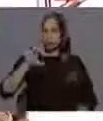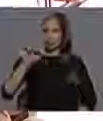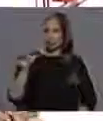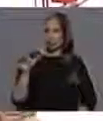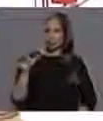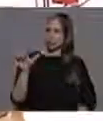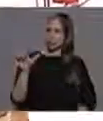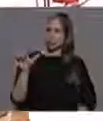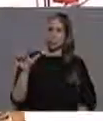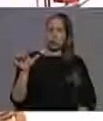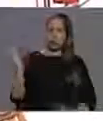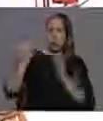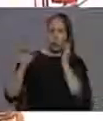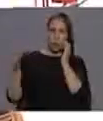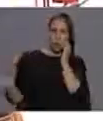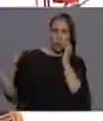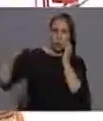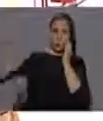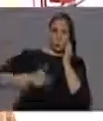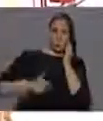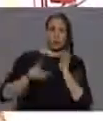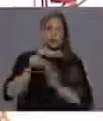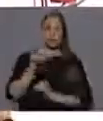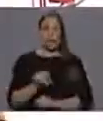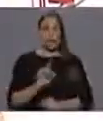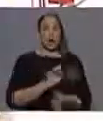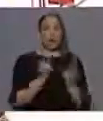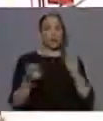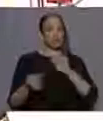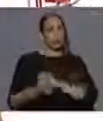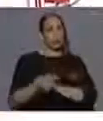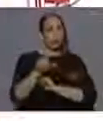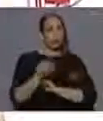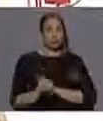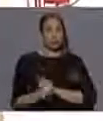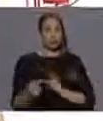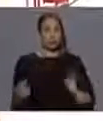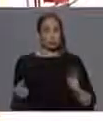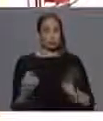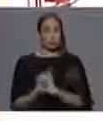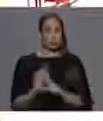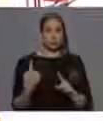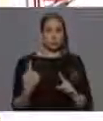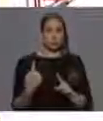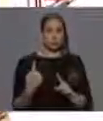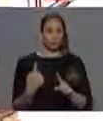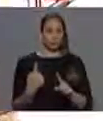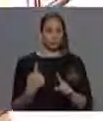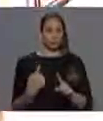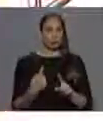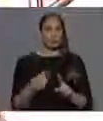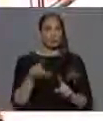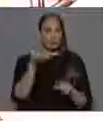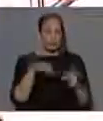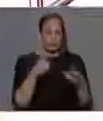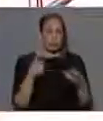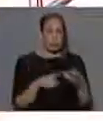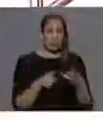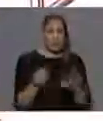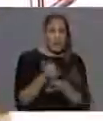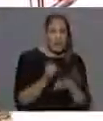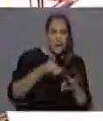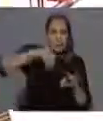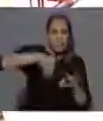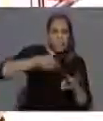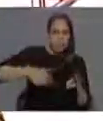também a carga e outros serviços que se movimentam dentro das próprias ilhas e interilhas. E,